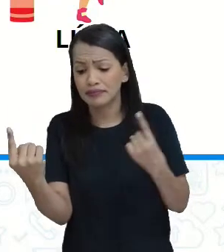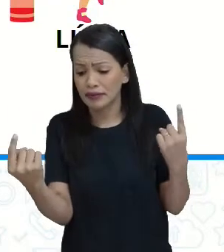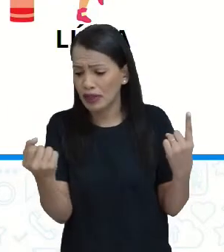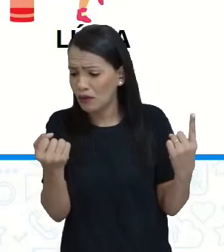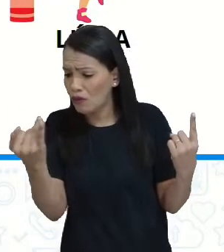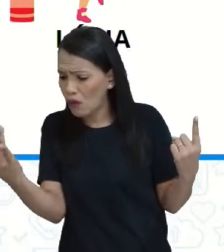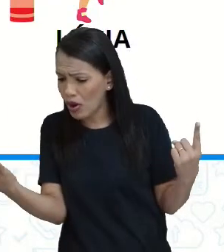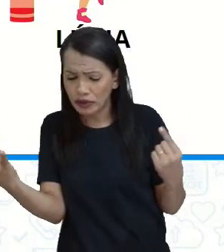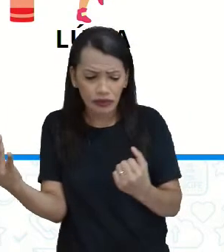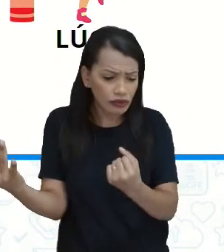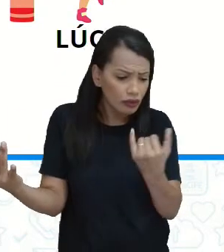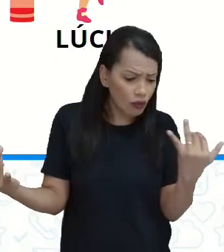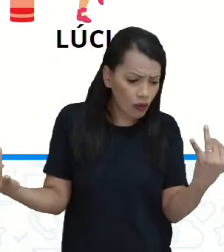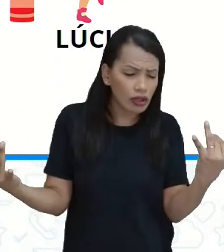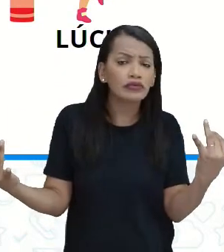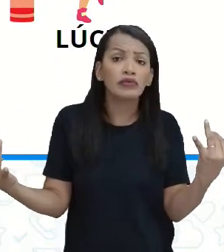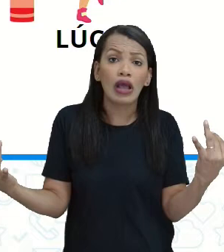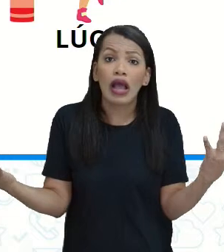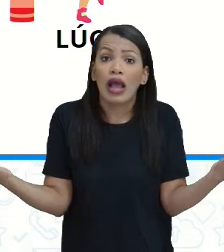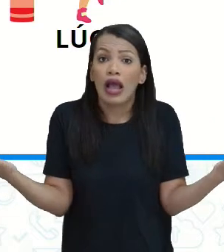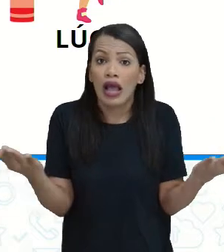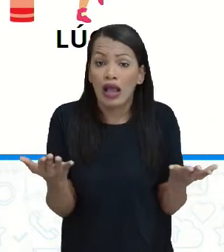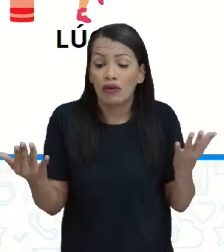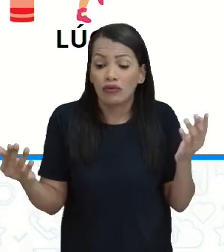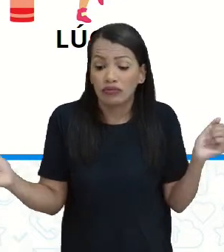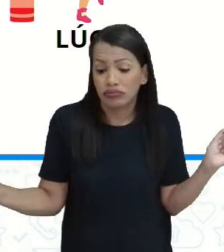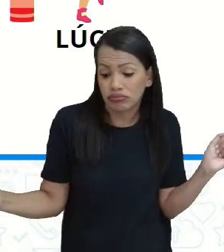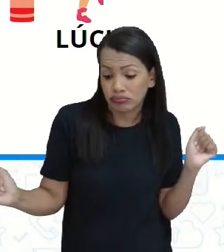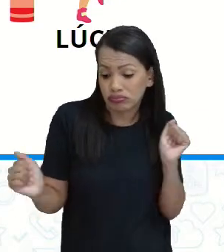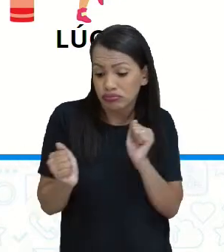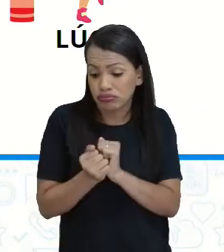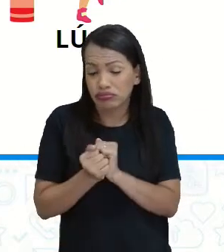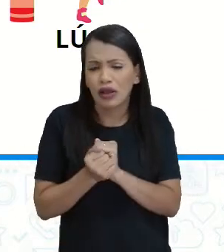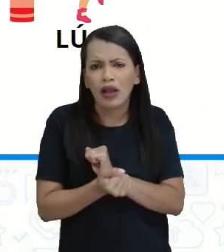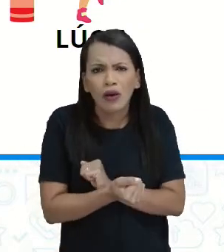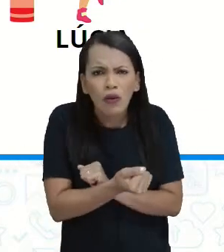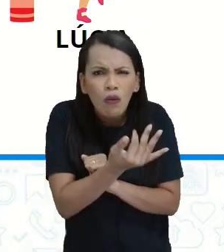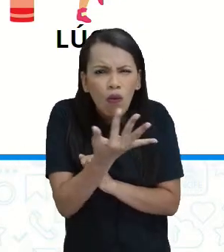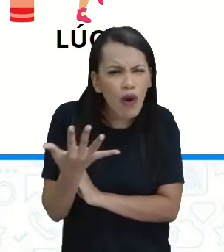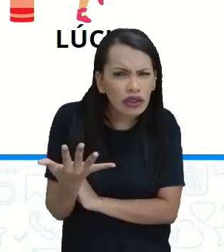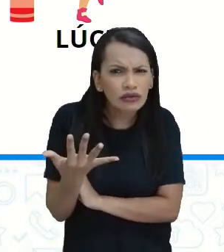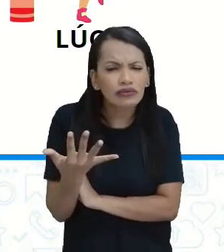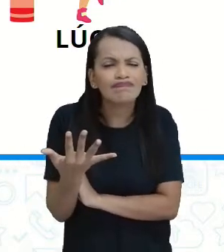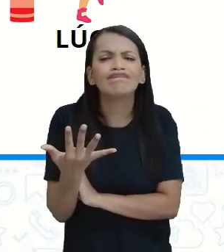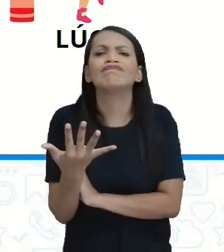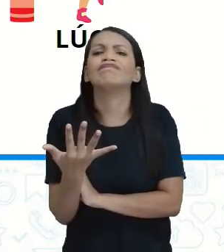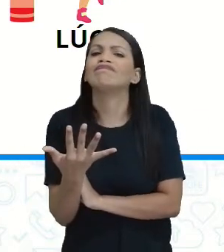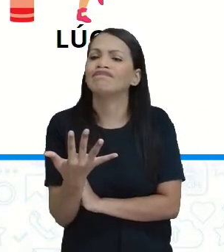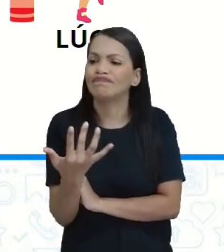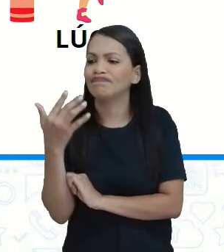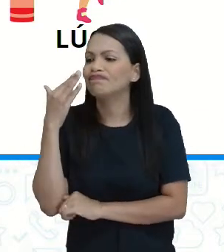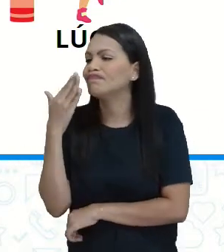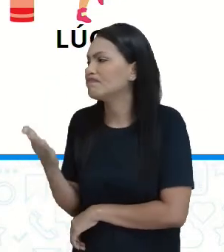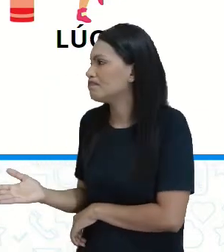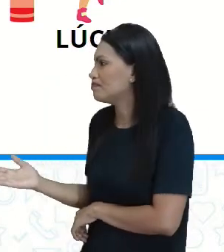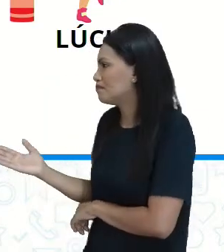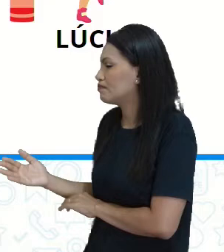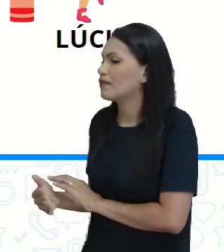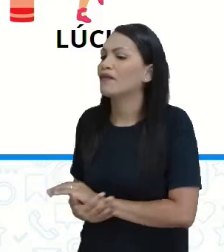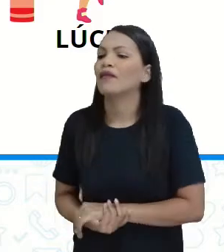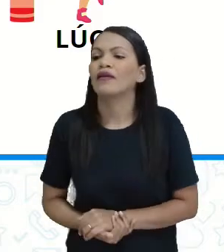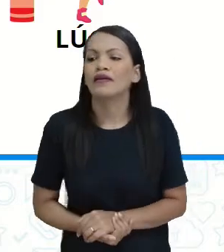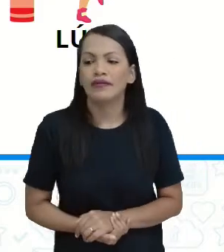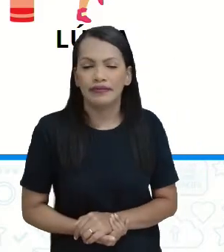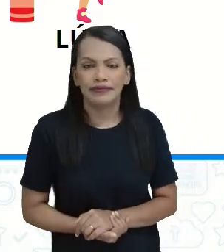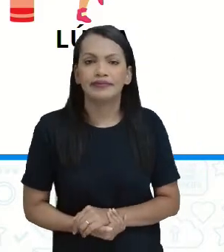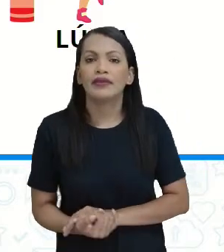vê, ó, Pedro e Lúcia. E a coleção de giz de cera de cada um, tá? Eu trouxe até aqui, no concreto, o